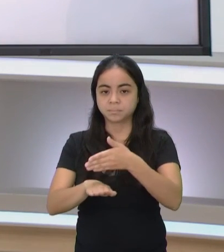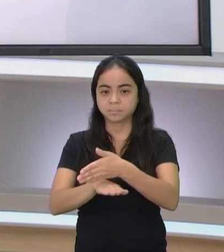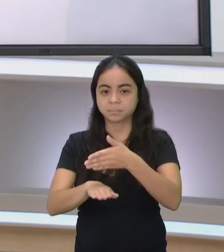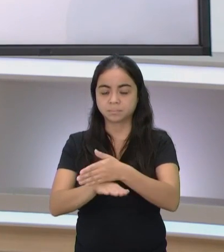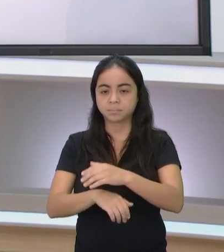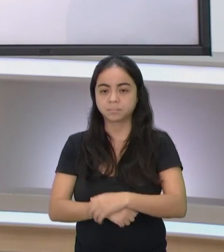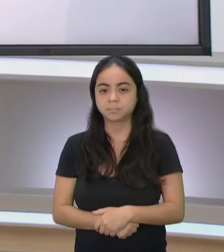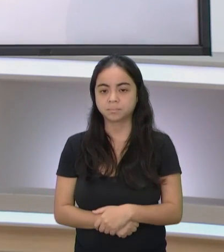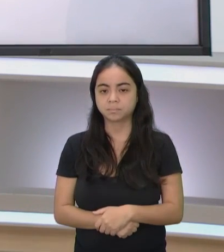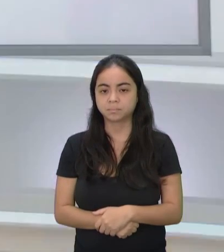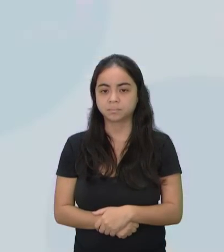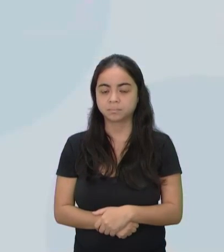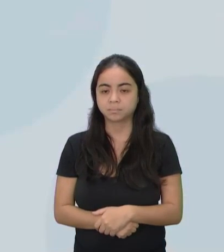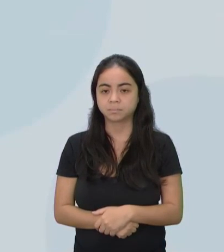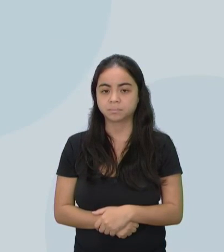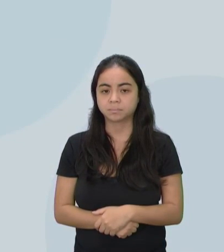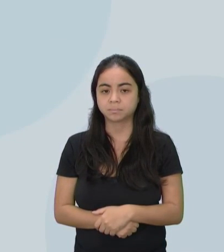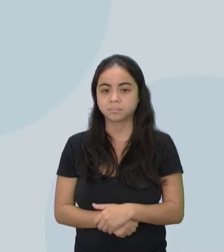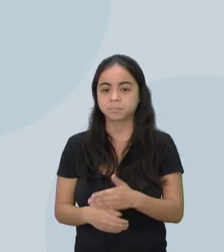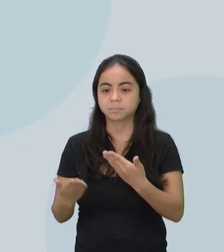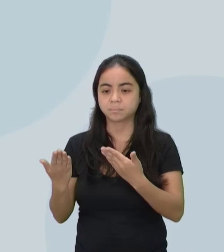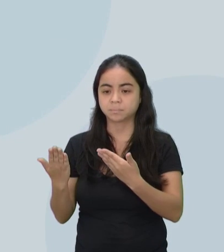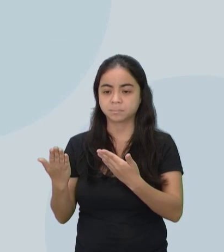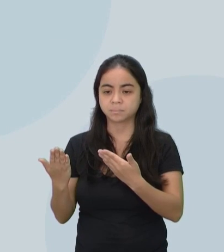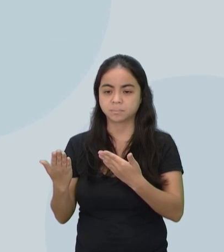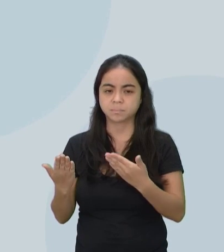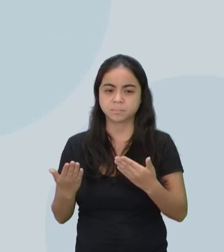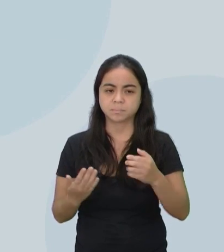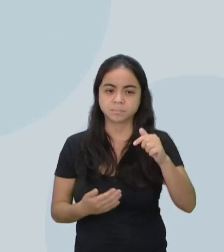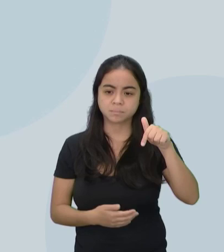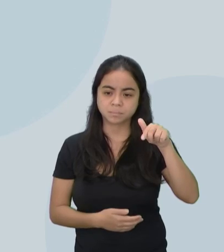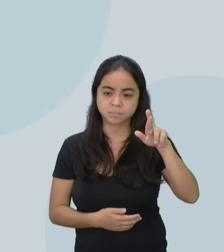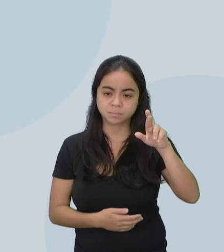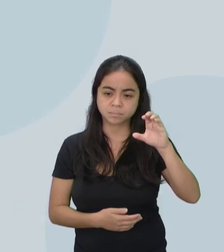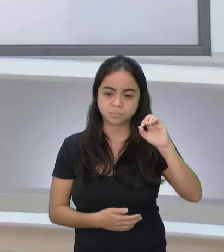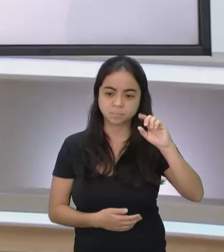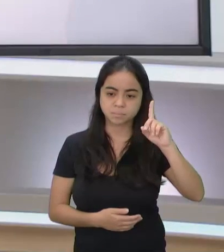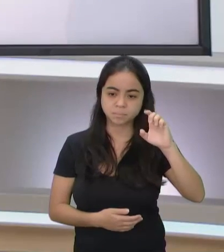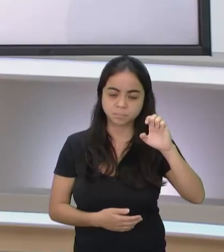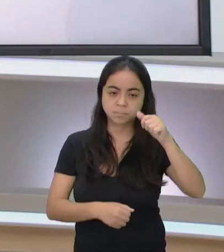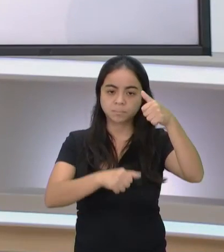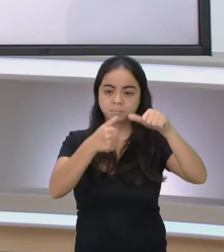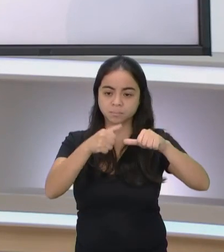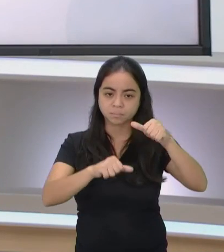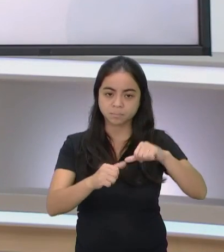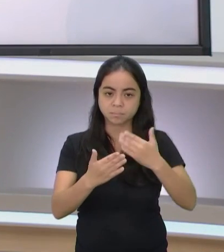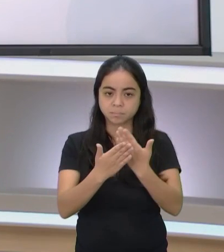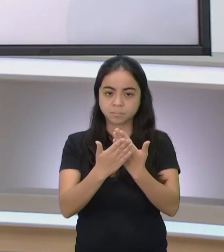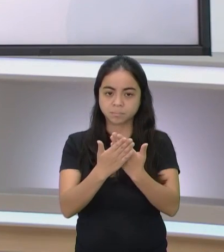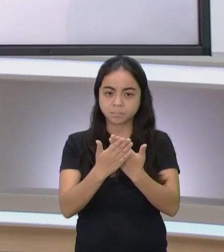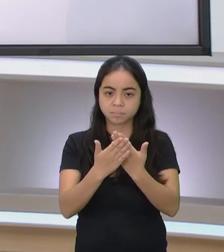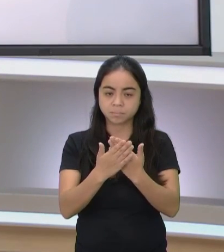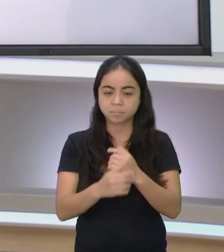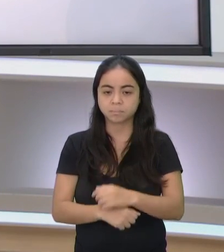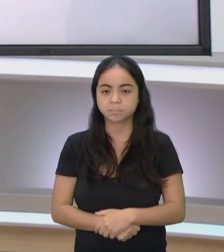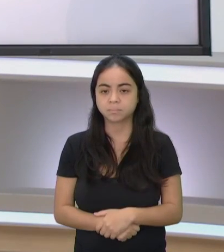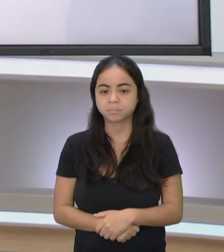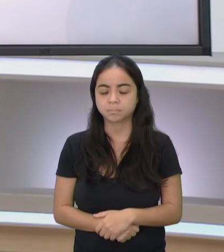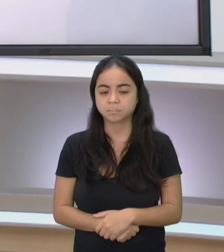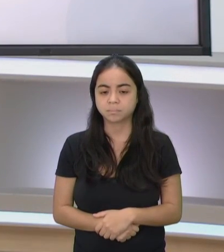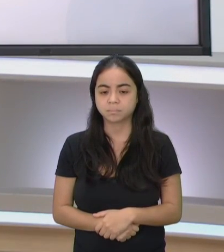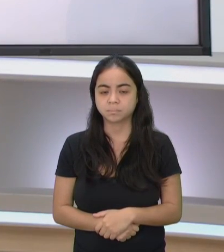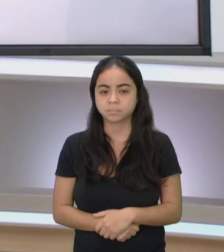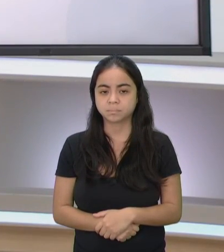vocês. Tem o QR aí. Tem o QR para vocês avaliarem a aula. Eu não sei onde está, mas tem.